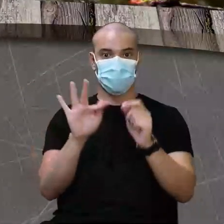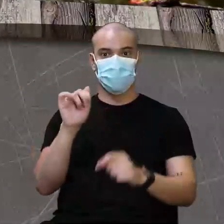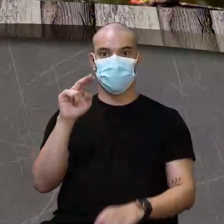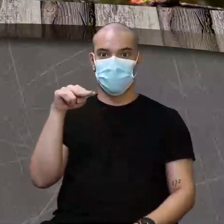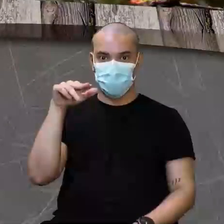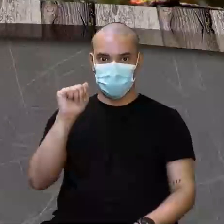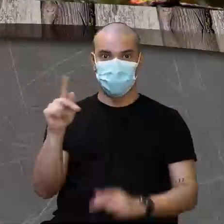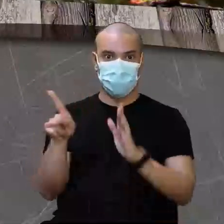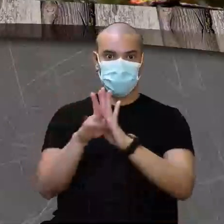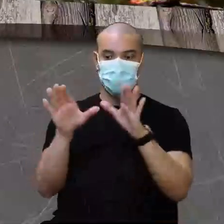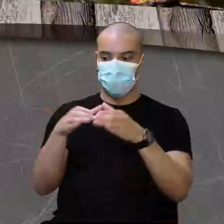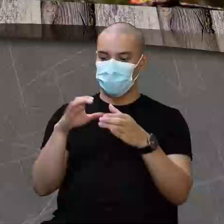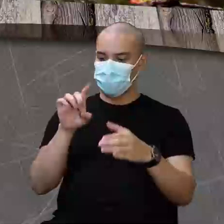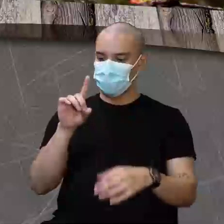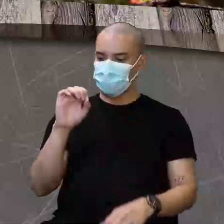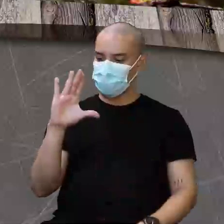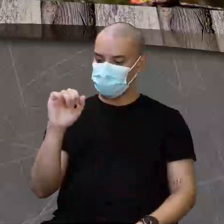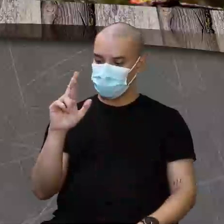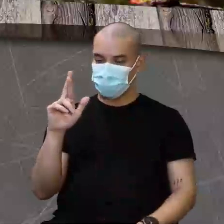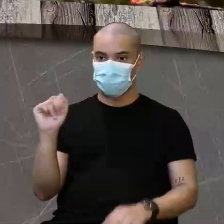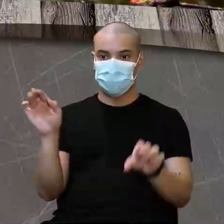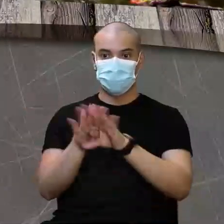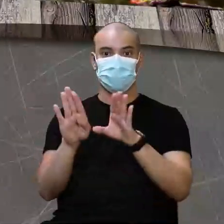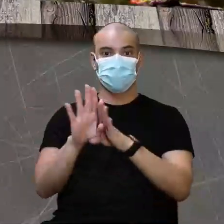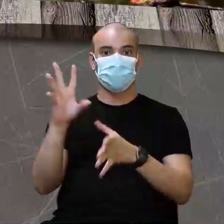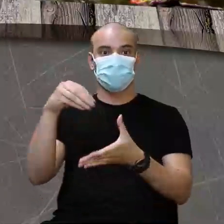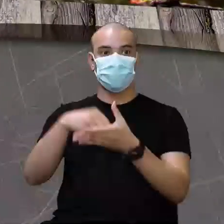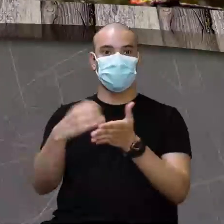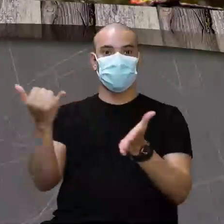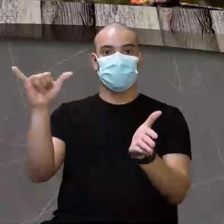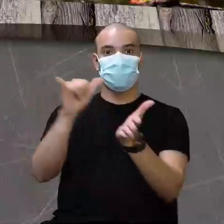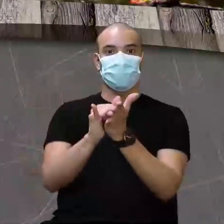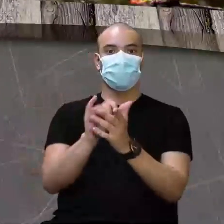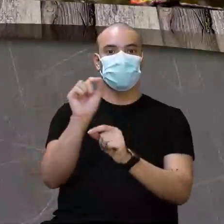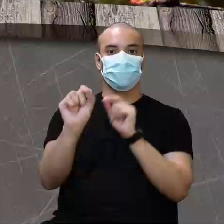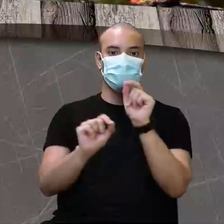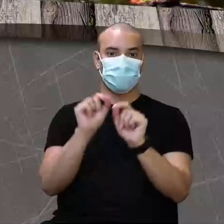exótica, que é a fauna de Ediacara, e que deu, né, consequentemente,